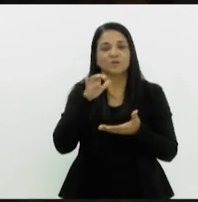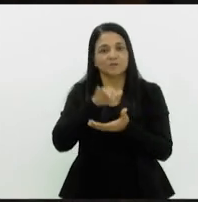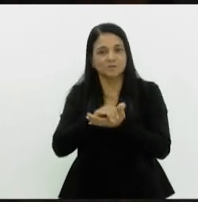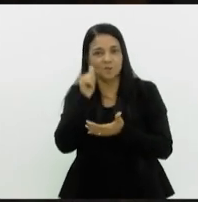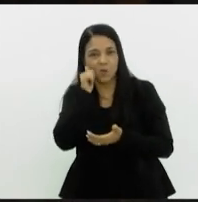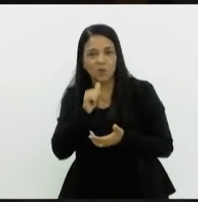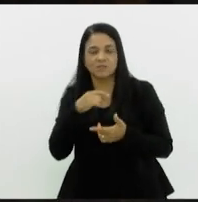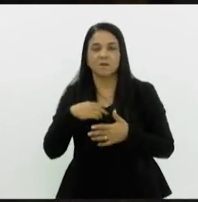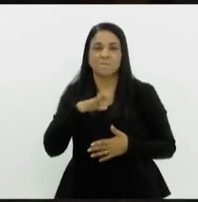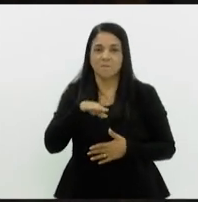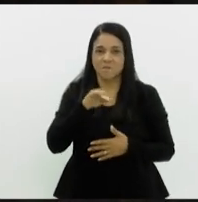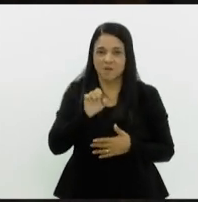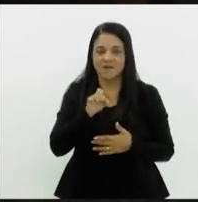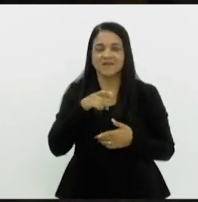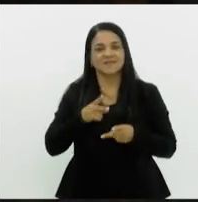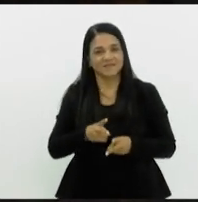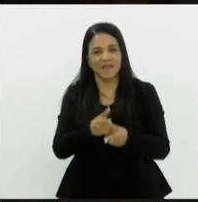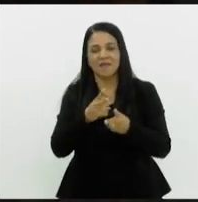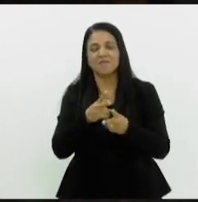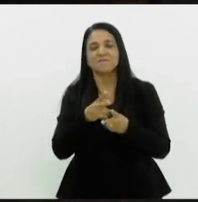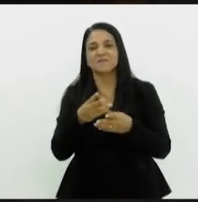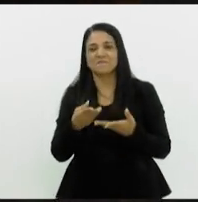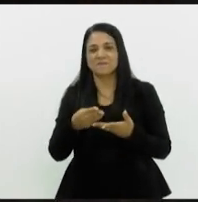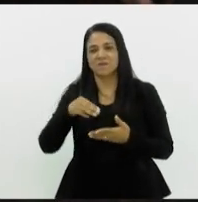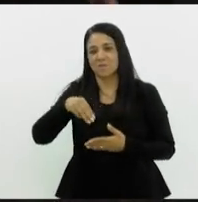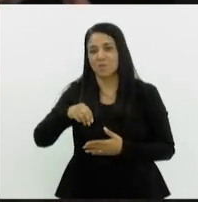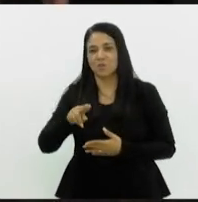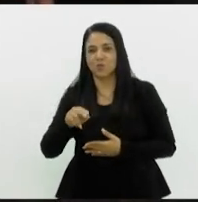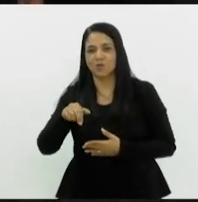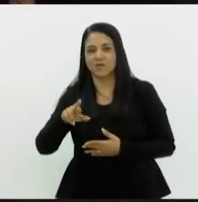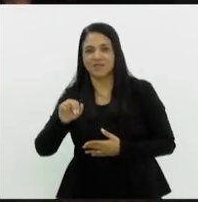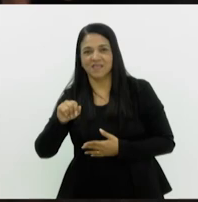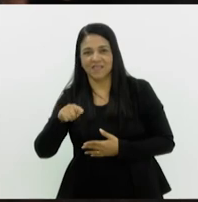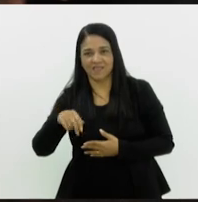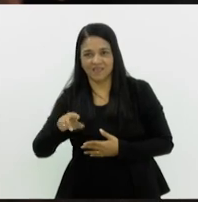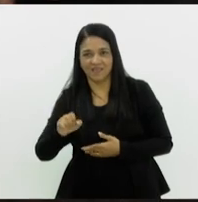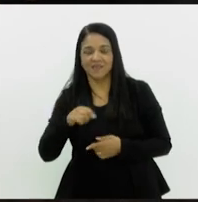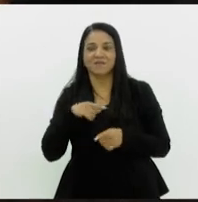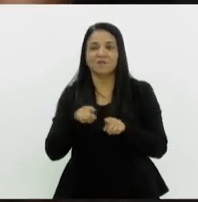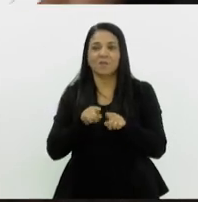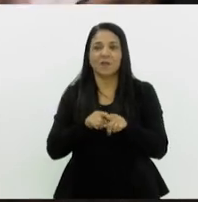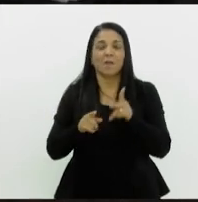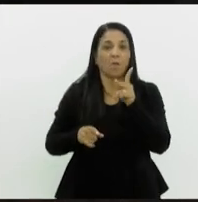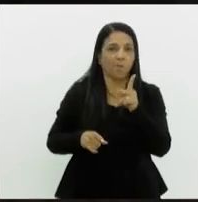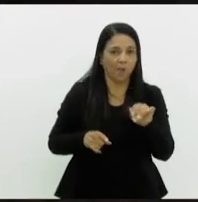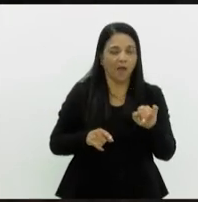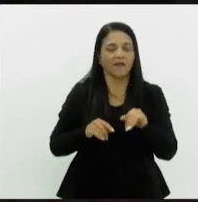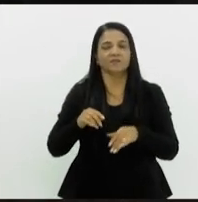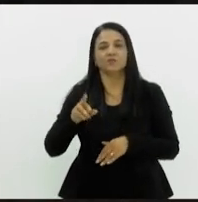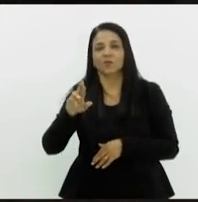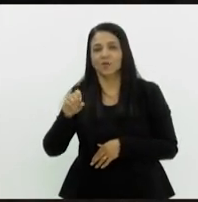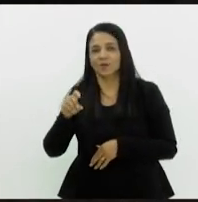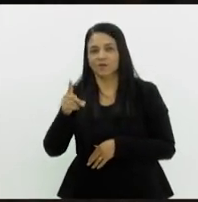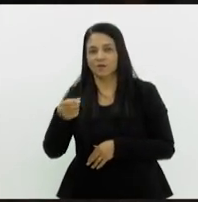presente, nossa fiel escudeira de Muriqui, não é isso? Nosso pai, do nosso Rodrigo Mondim, também presente